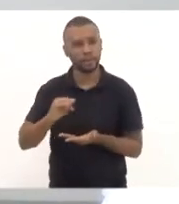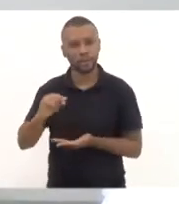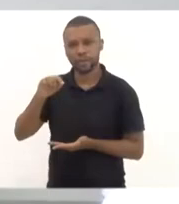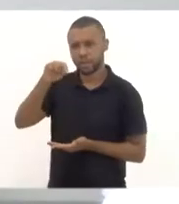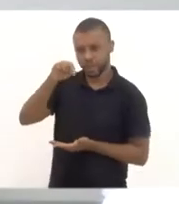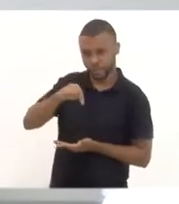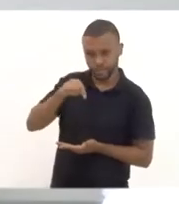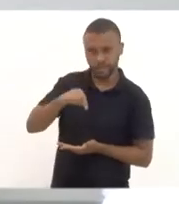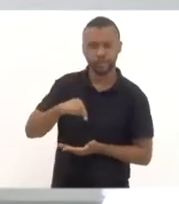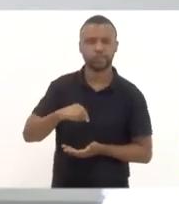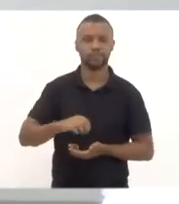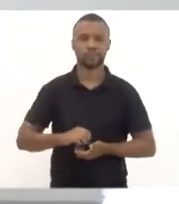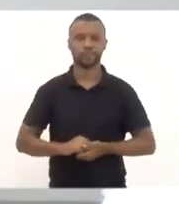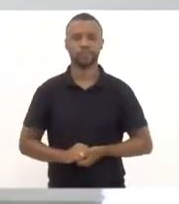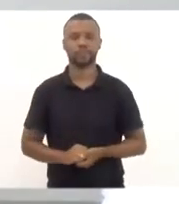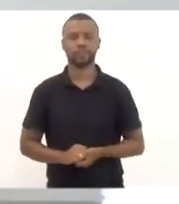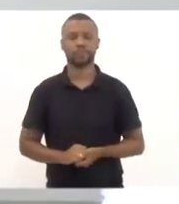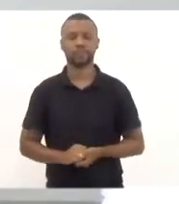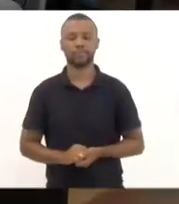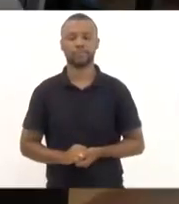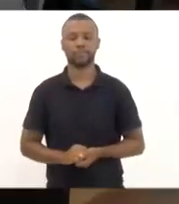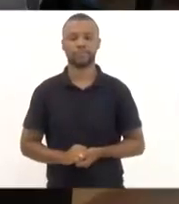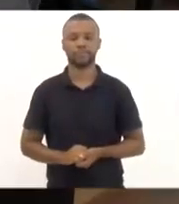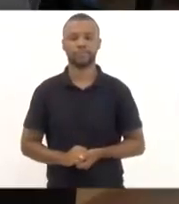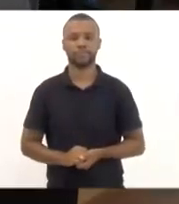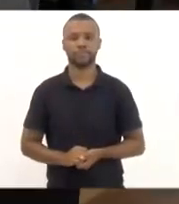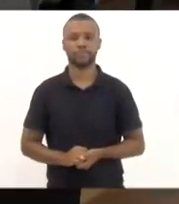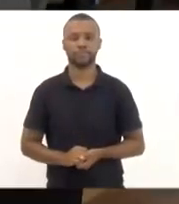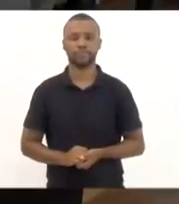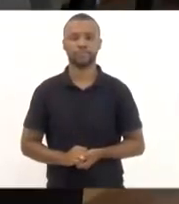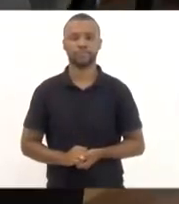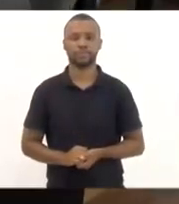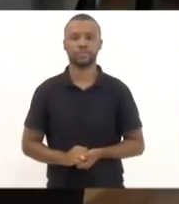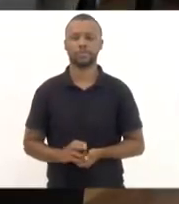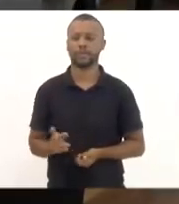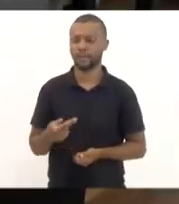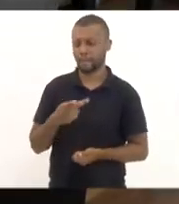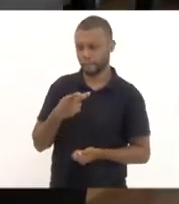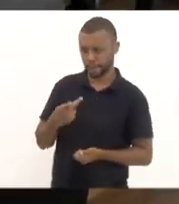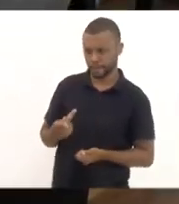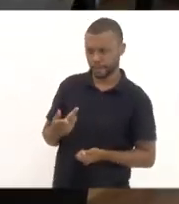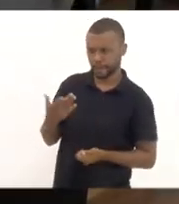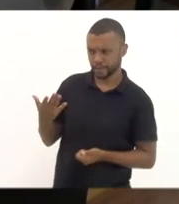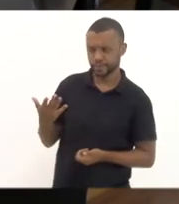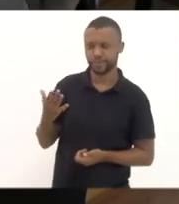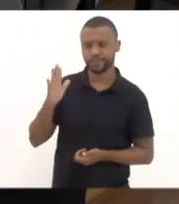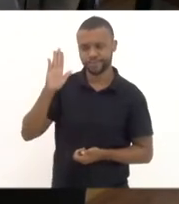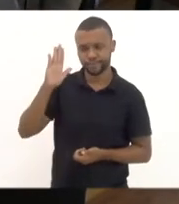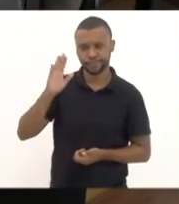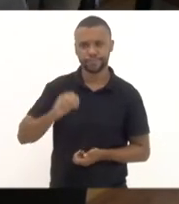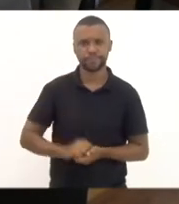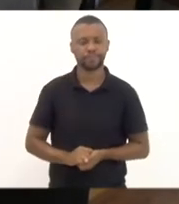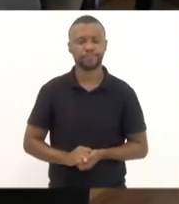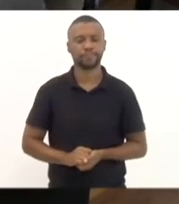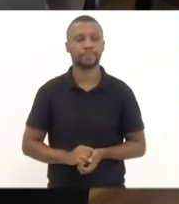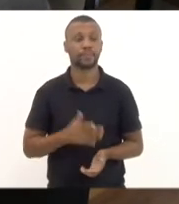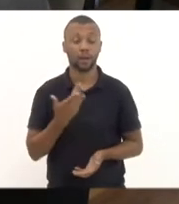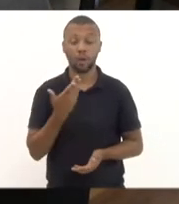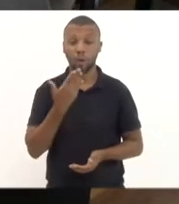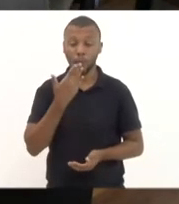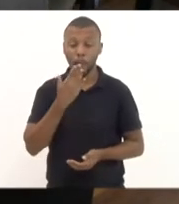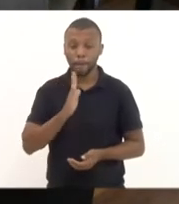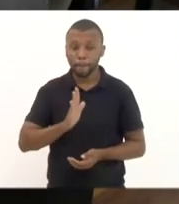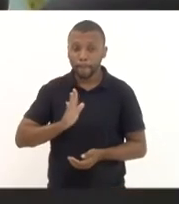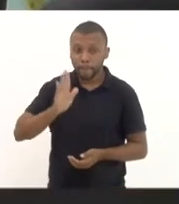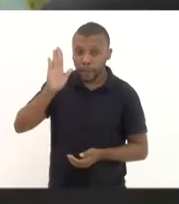adotados nesta comissão presente pois não está nos palcos prometo que